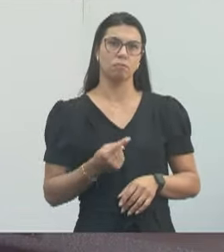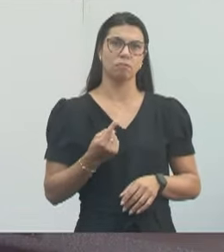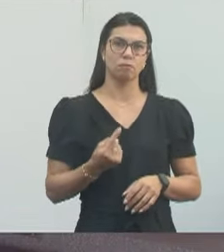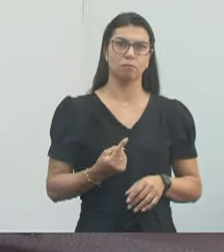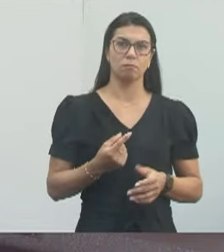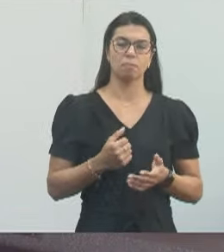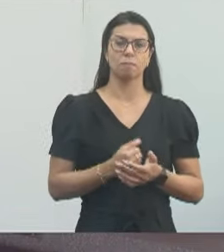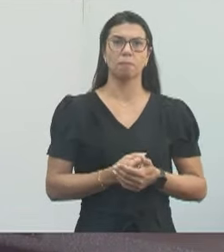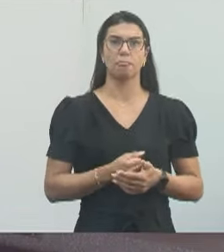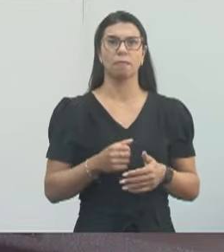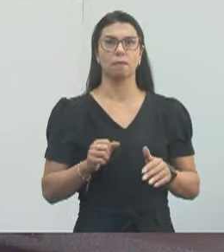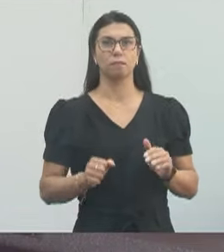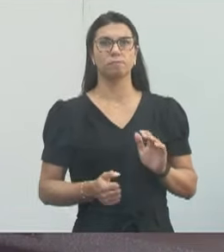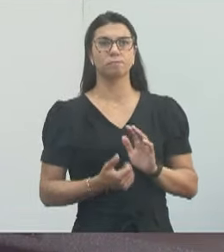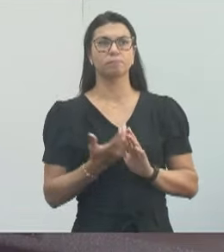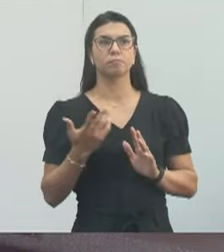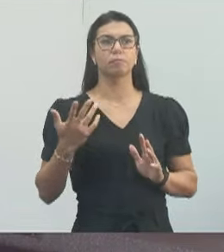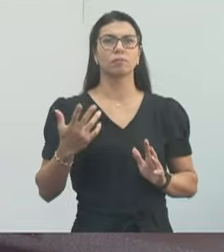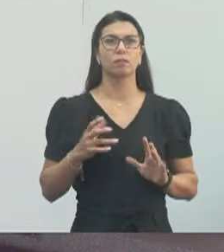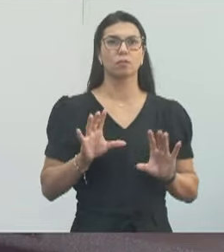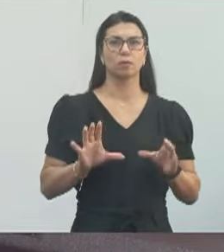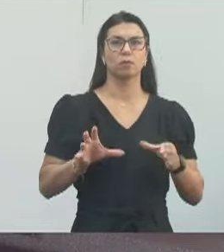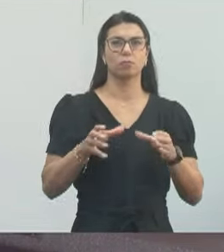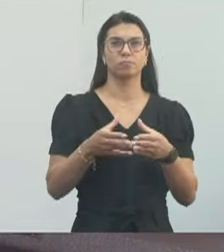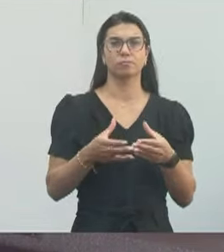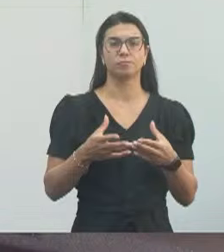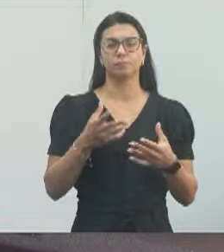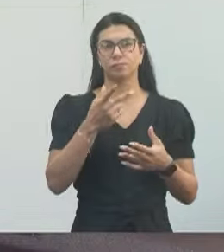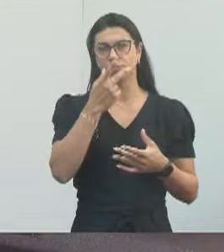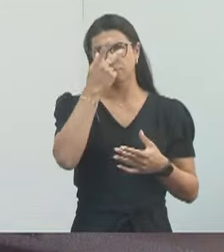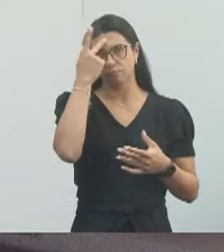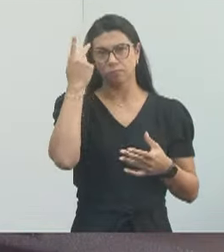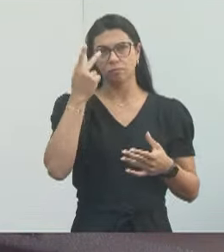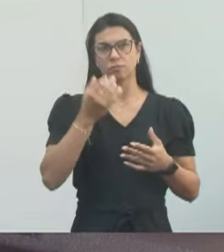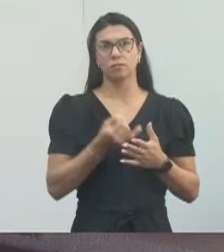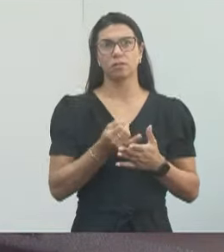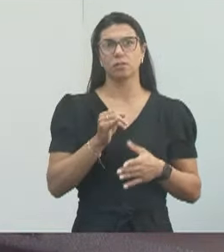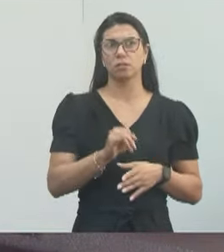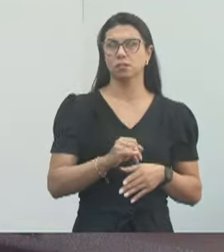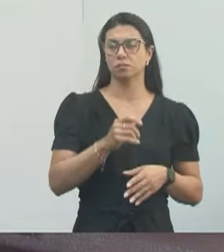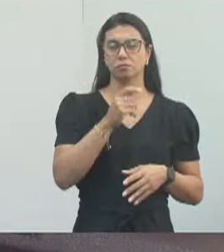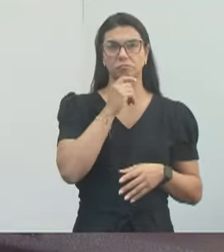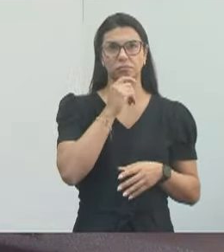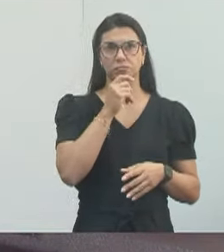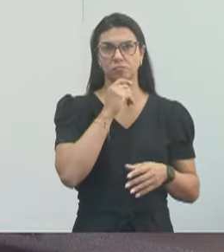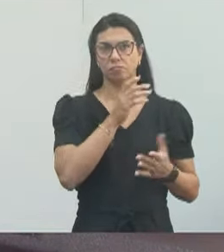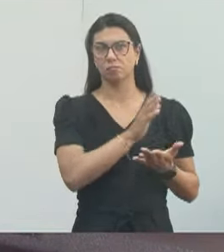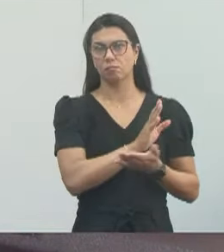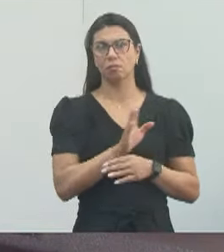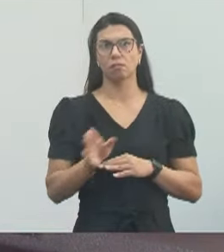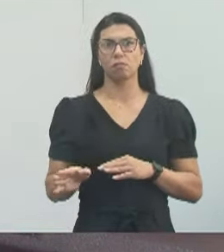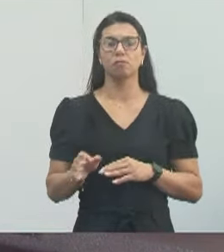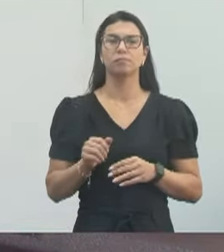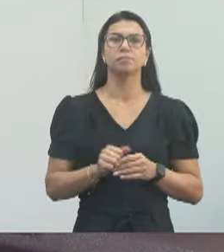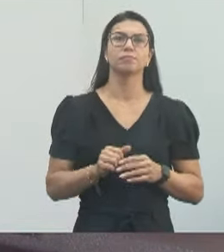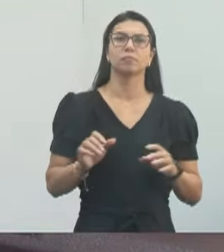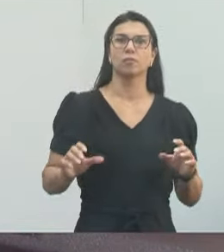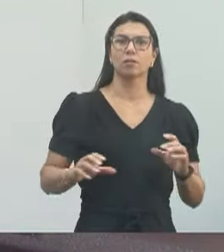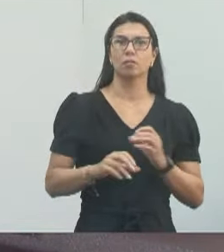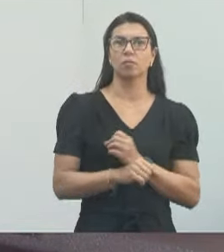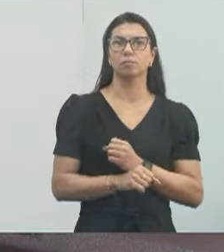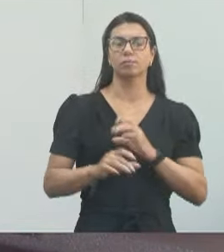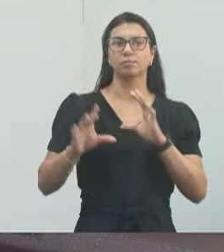haja situação de quais a equipe não se desloque com sua estrutura de profissionais completa